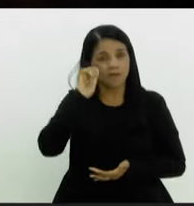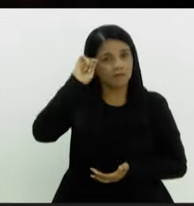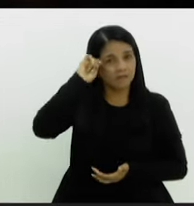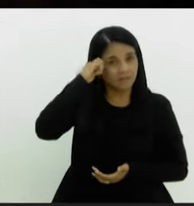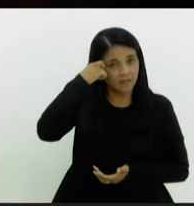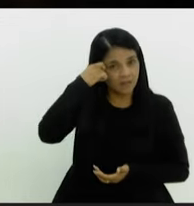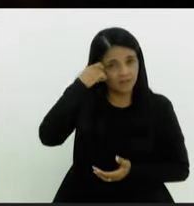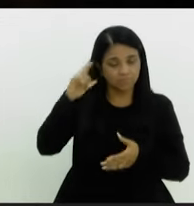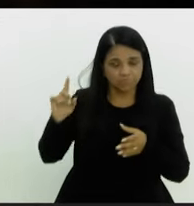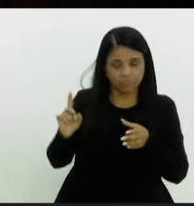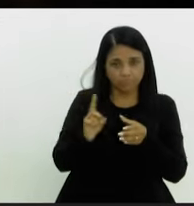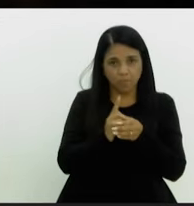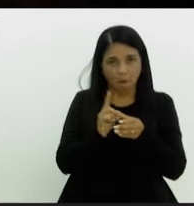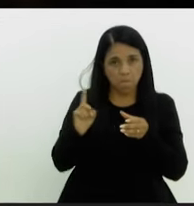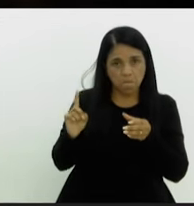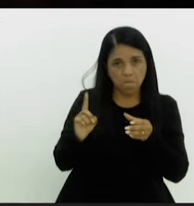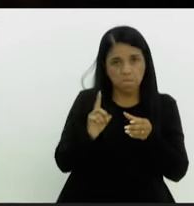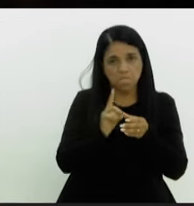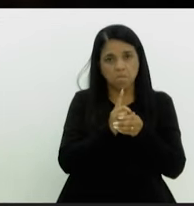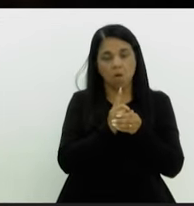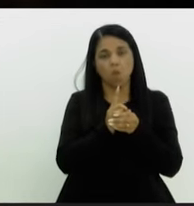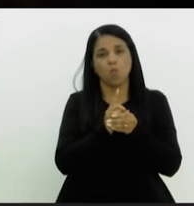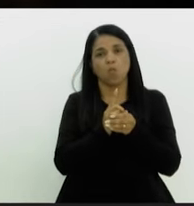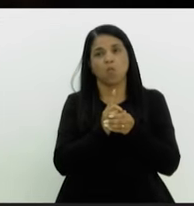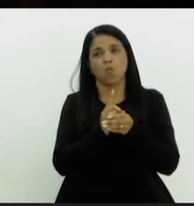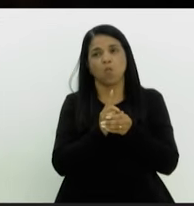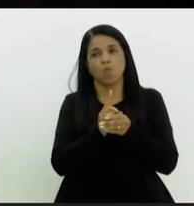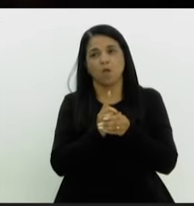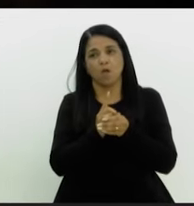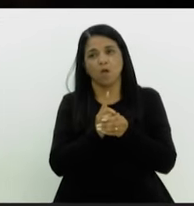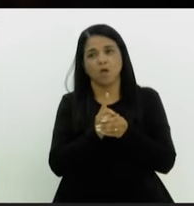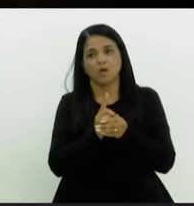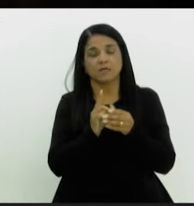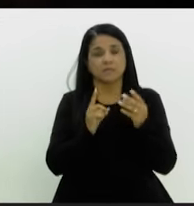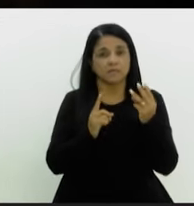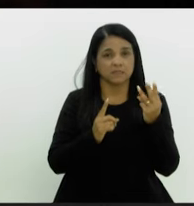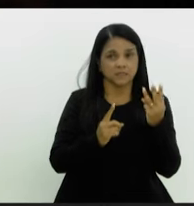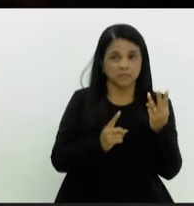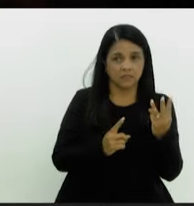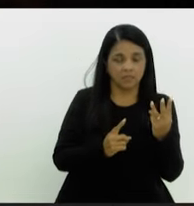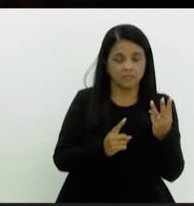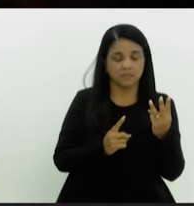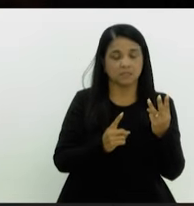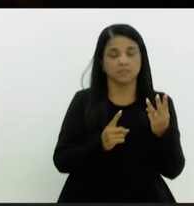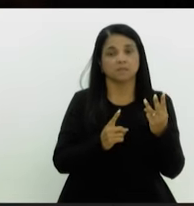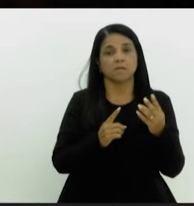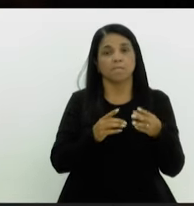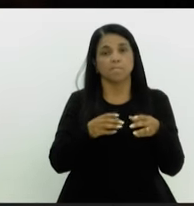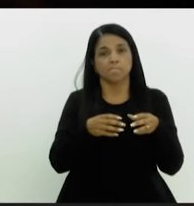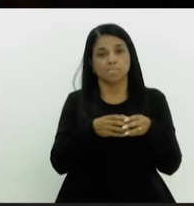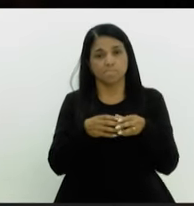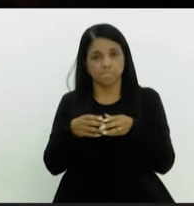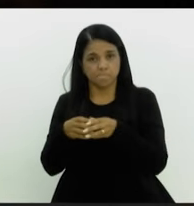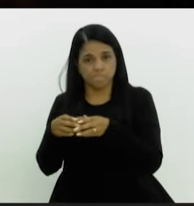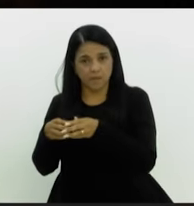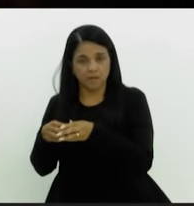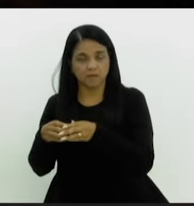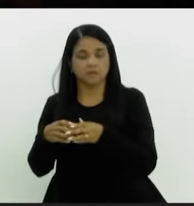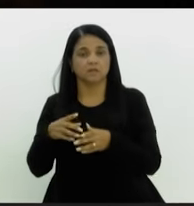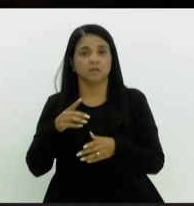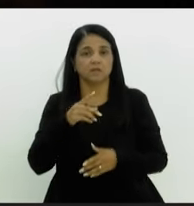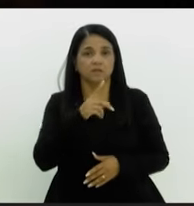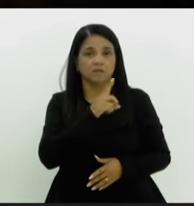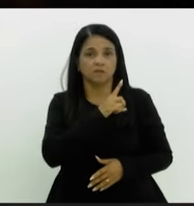integrar cada uma das três brancas três brancas da da do concurso da Defensoria e isso é muito